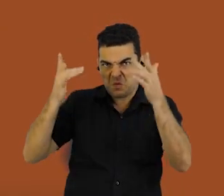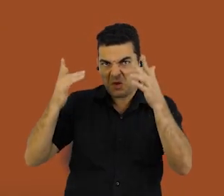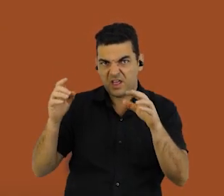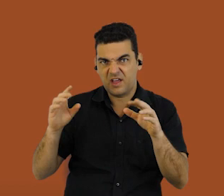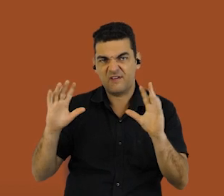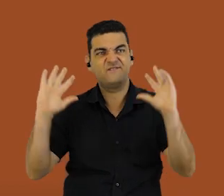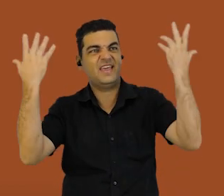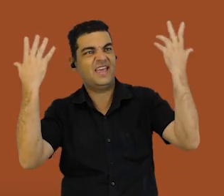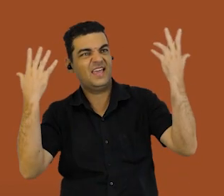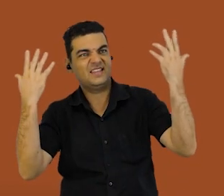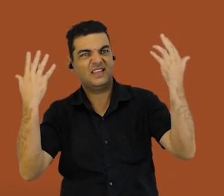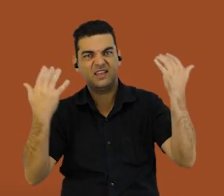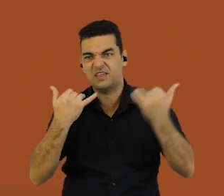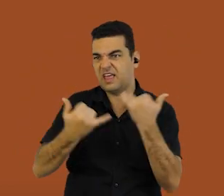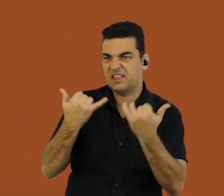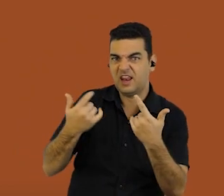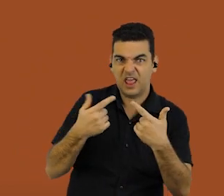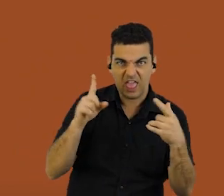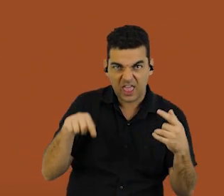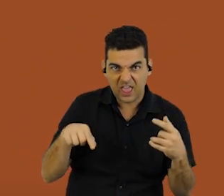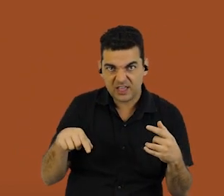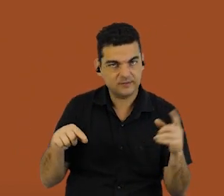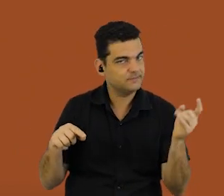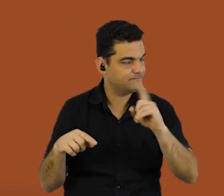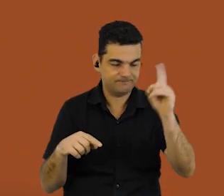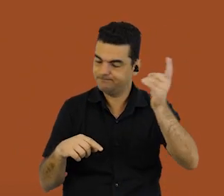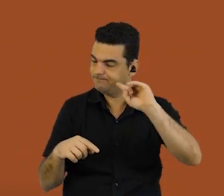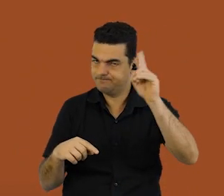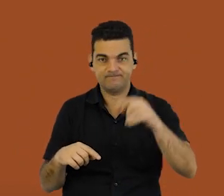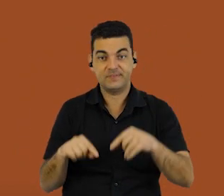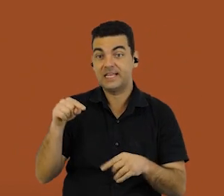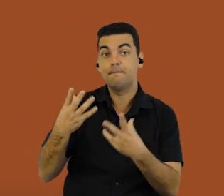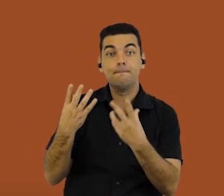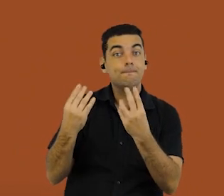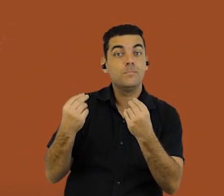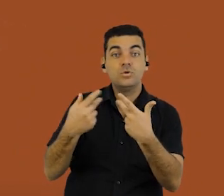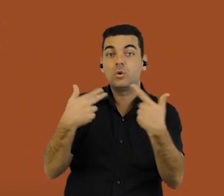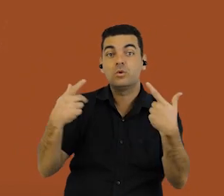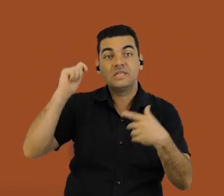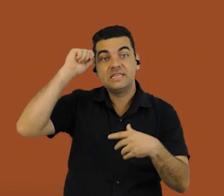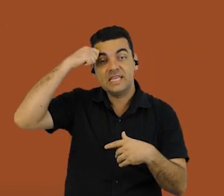o carnaval, não é só a beleza negra, né?